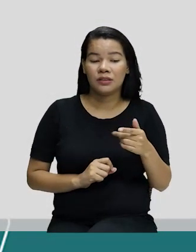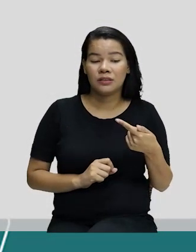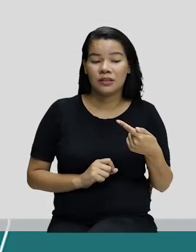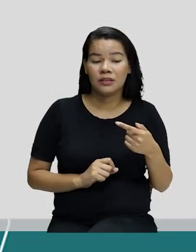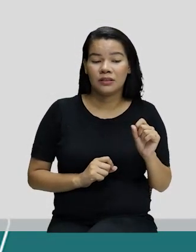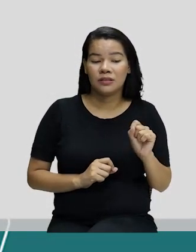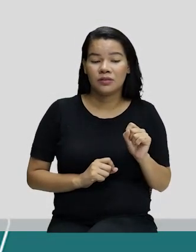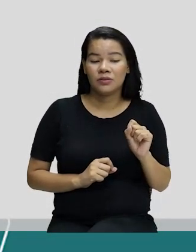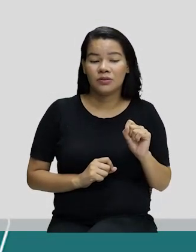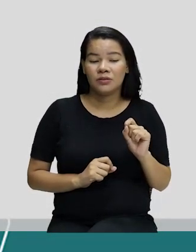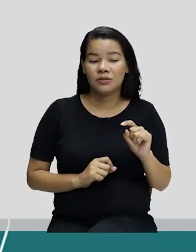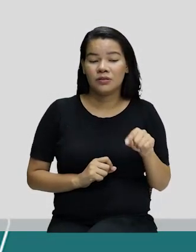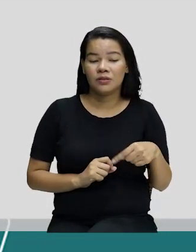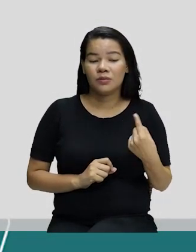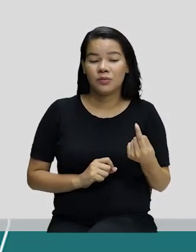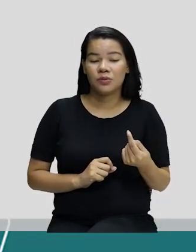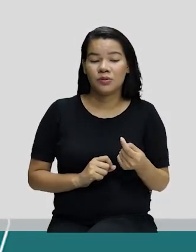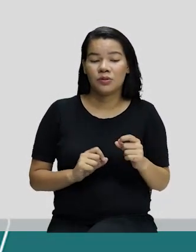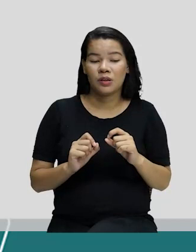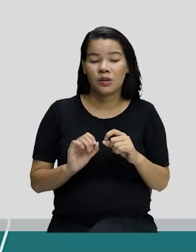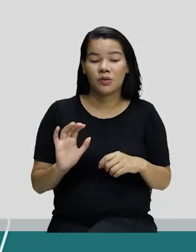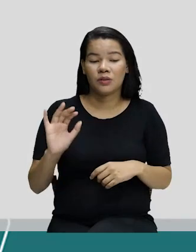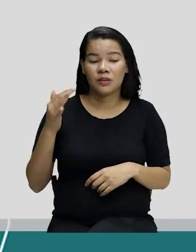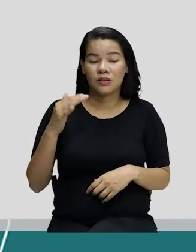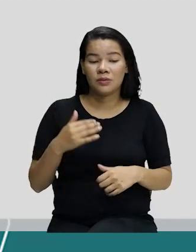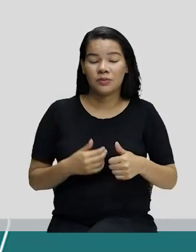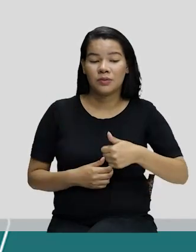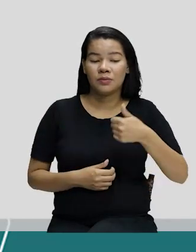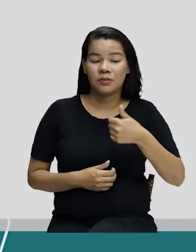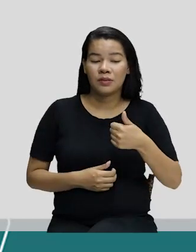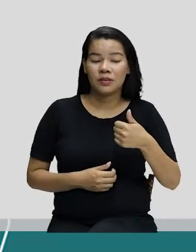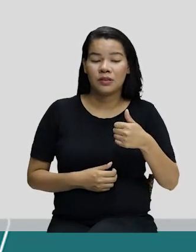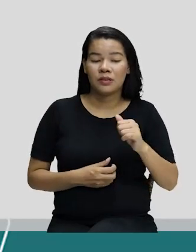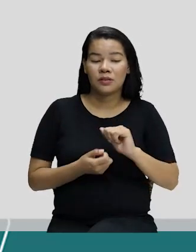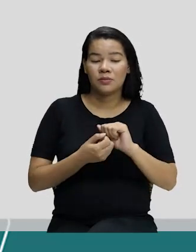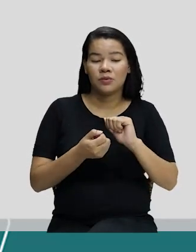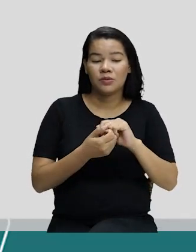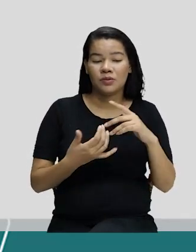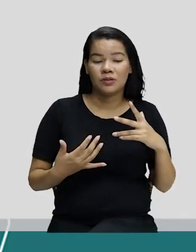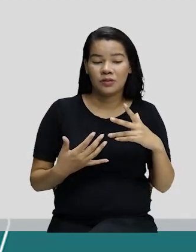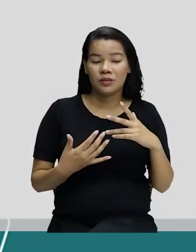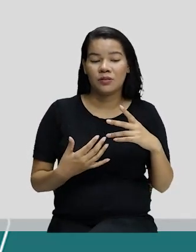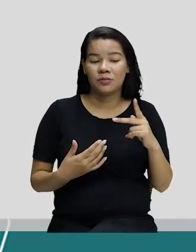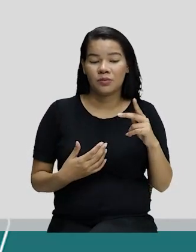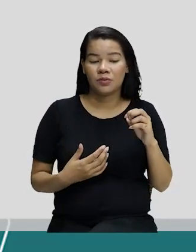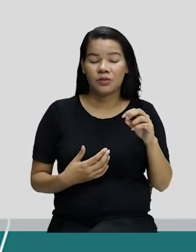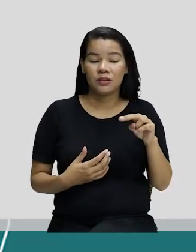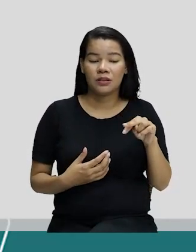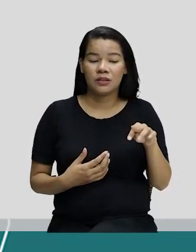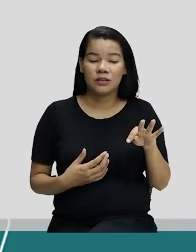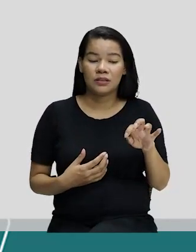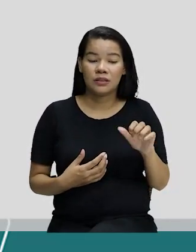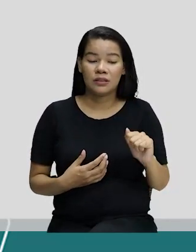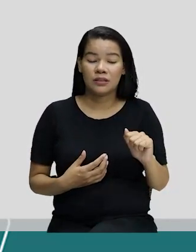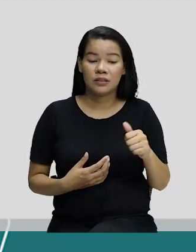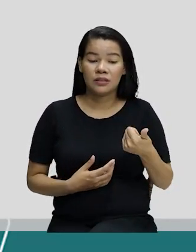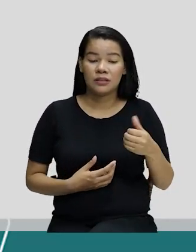teste, acontece a primeira explosão. A potência do reator tornou-se 100 vezes maior do que o